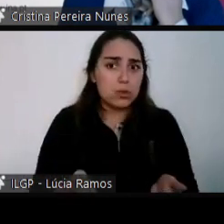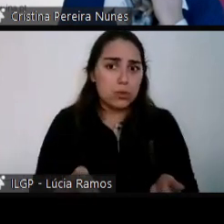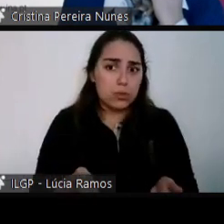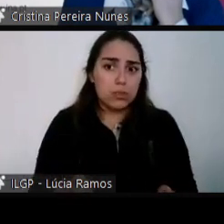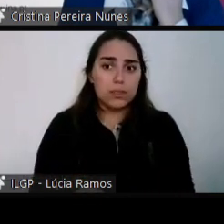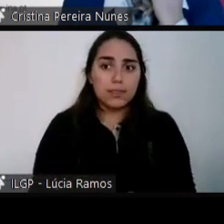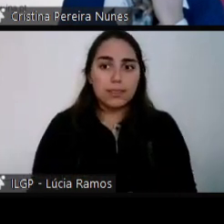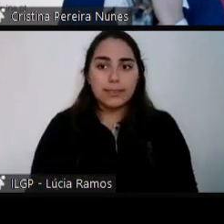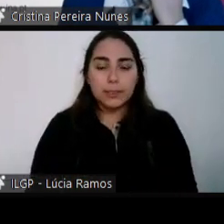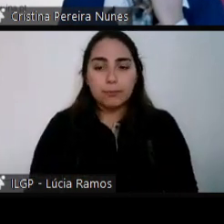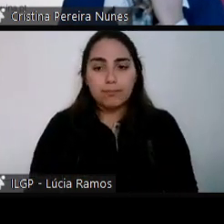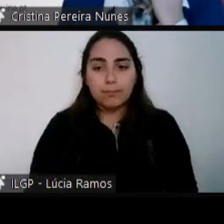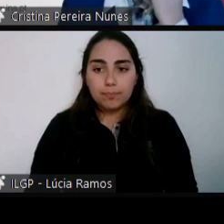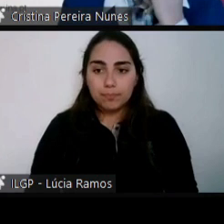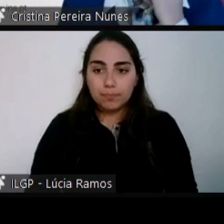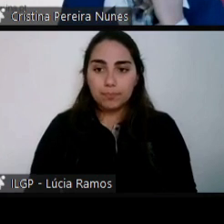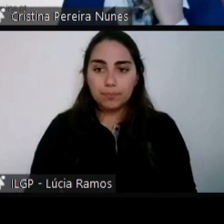é?